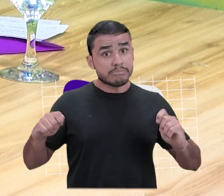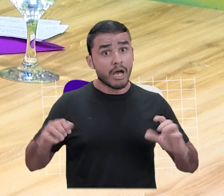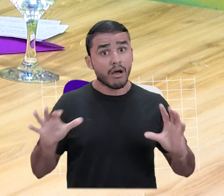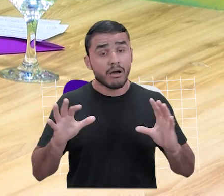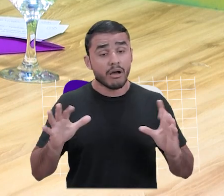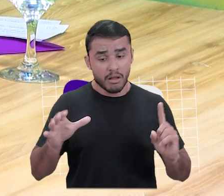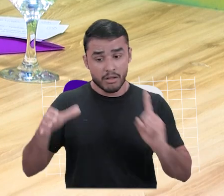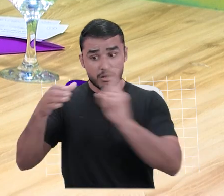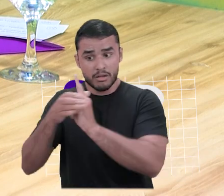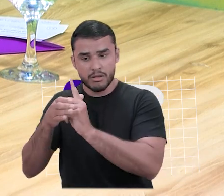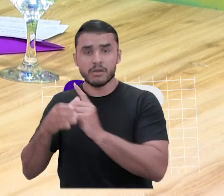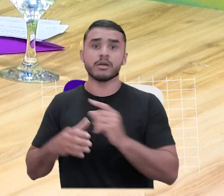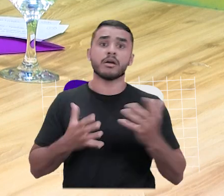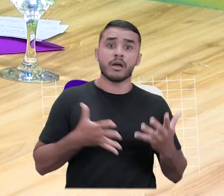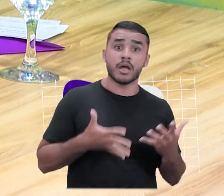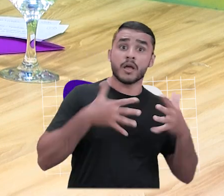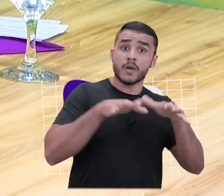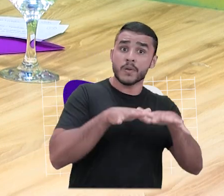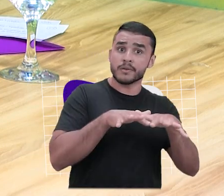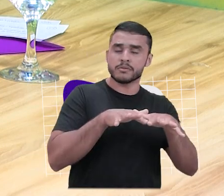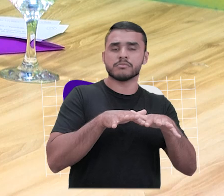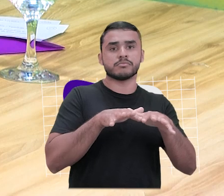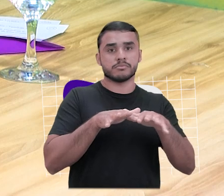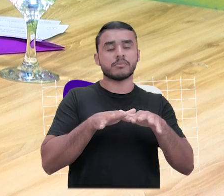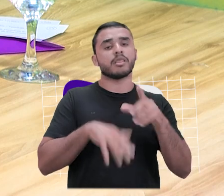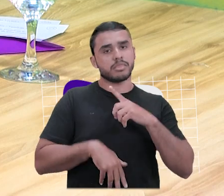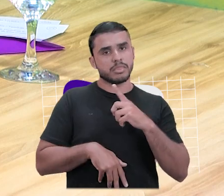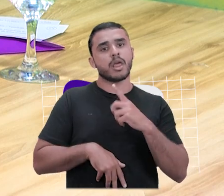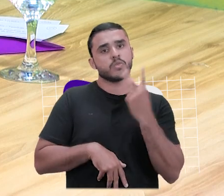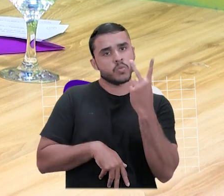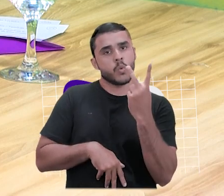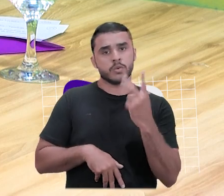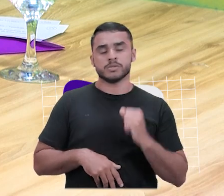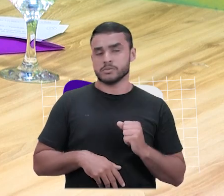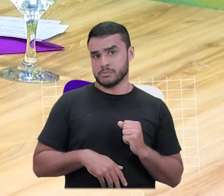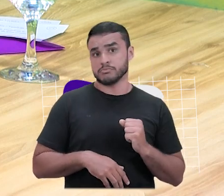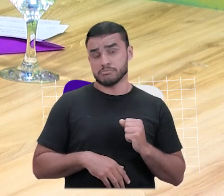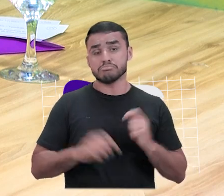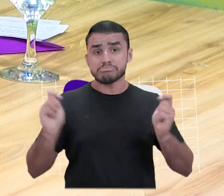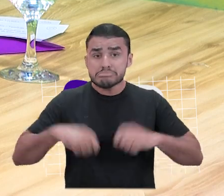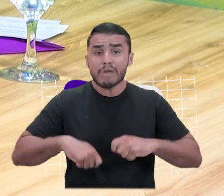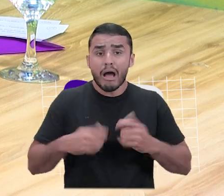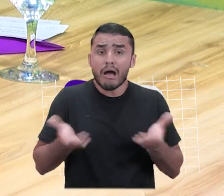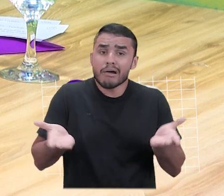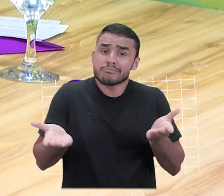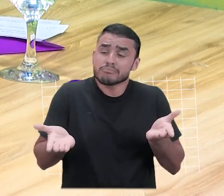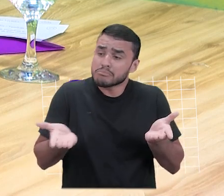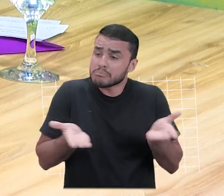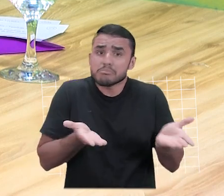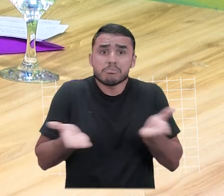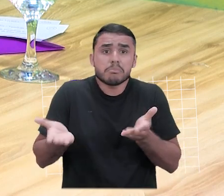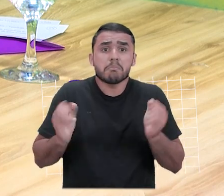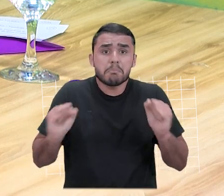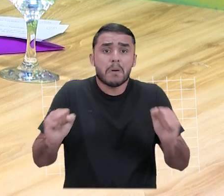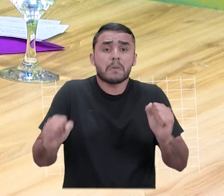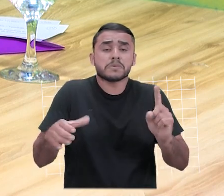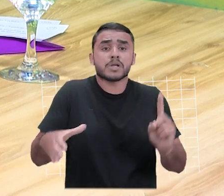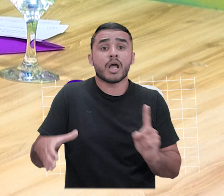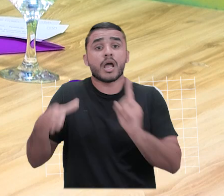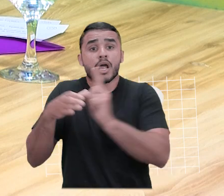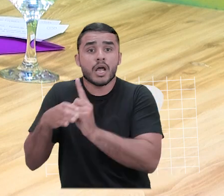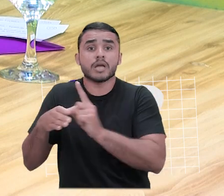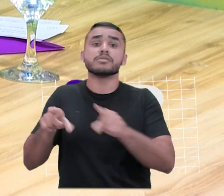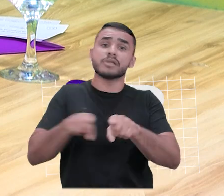só inclusão, é muito mais, gente. Não é só inclusão. Não é só incluir, porque incluir é botar todo mundo no mesmo lugar. E aí? E aí, como é que a pessoa